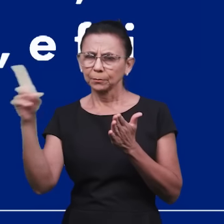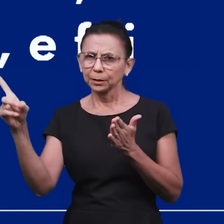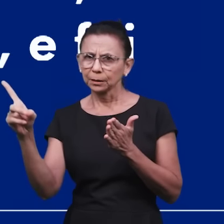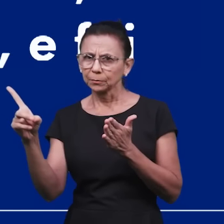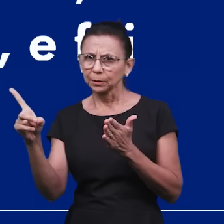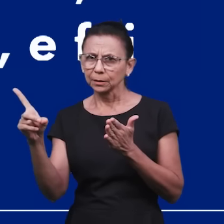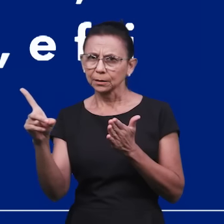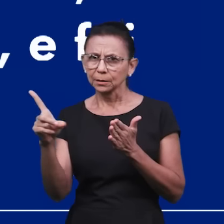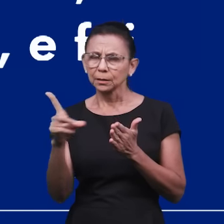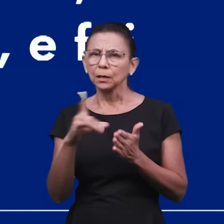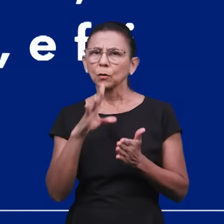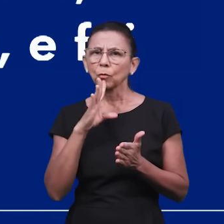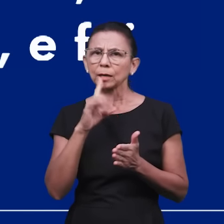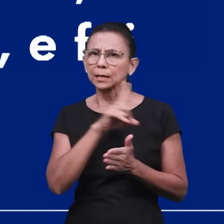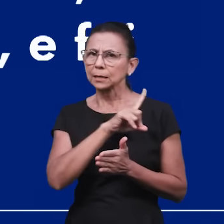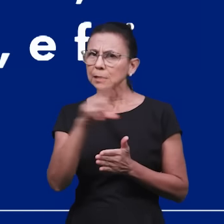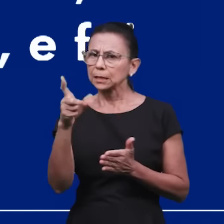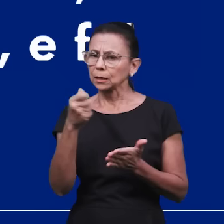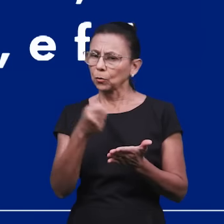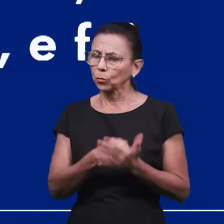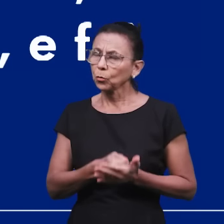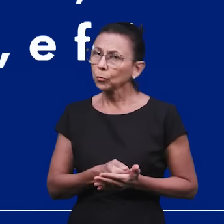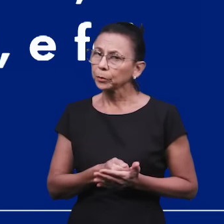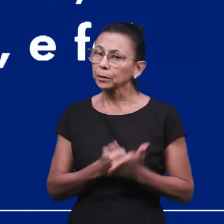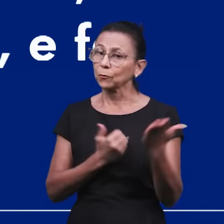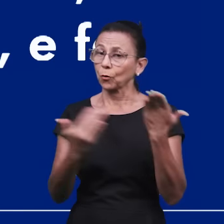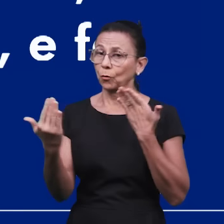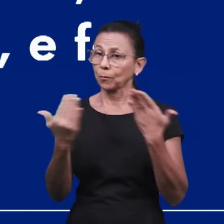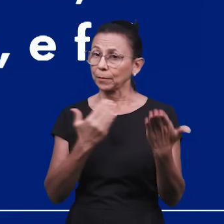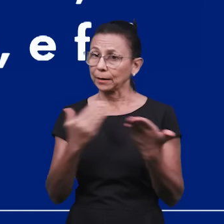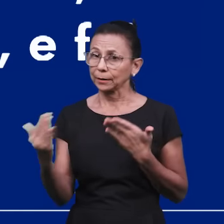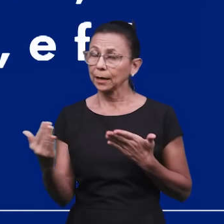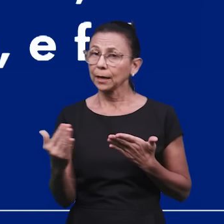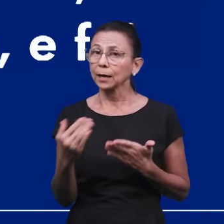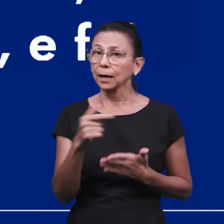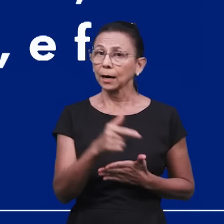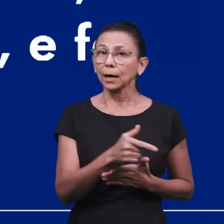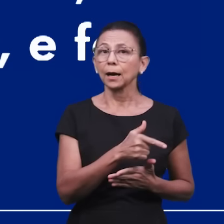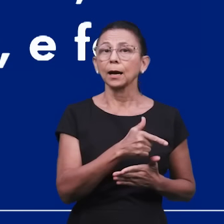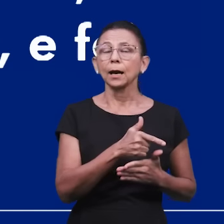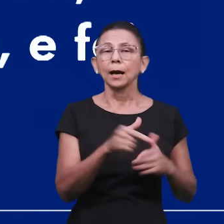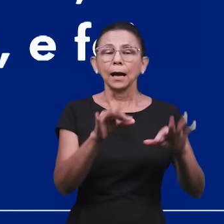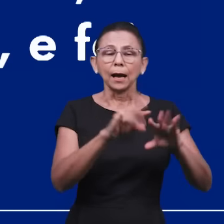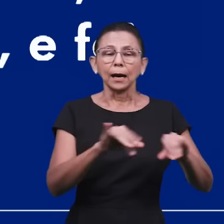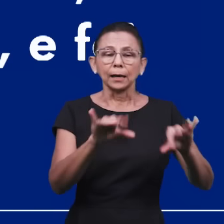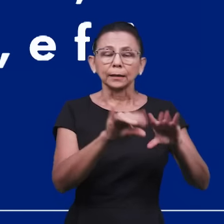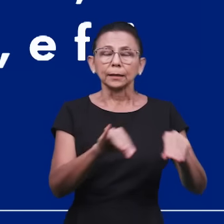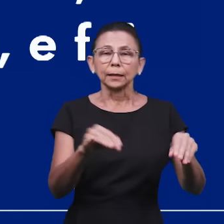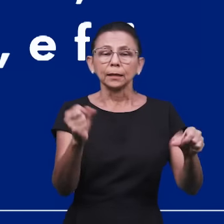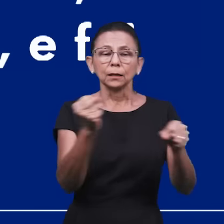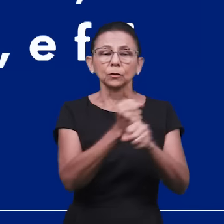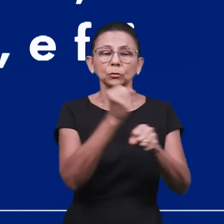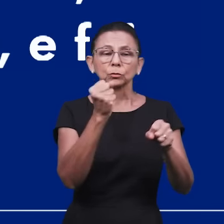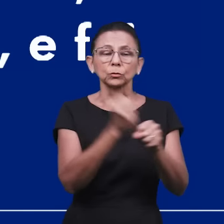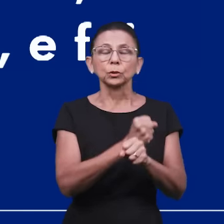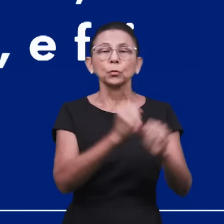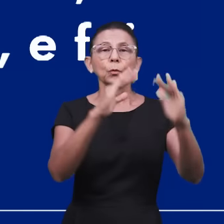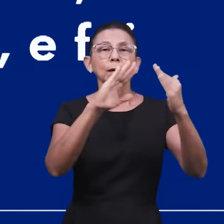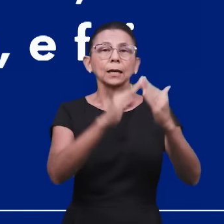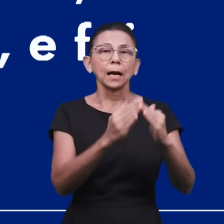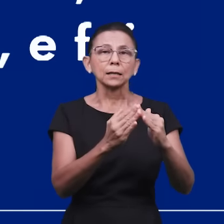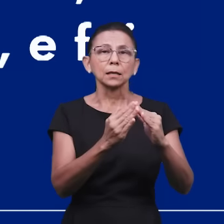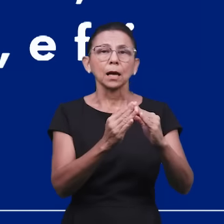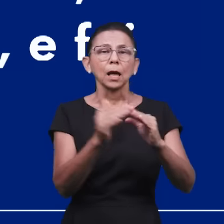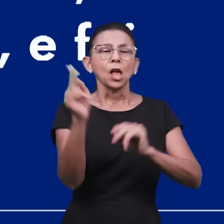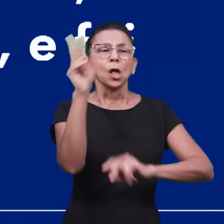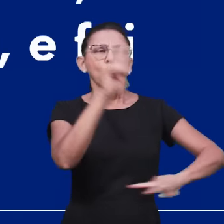cumpre, compará-lo-ei ao homem insensato que edificou a sua casa sobre a areia, e desceu a chuva, e correram rios, e assopraram ventos,